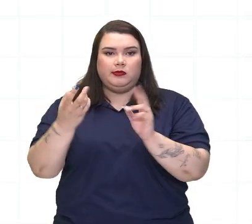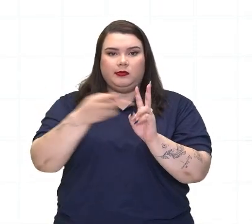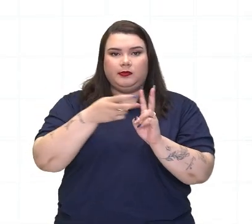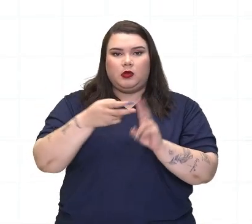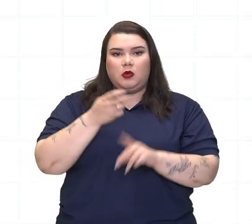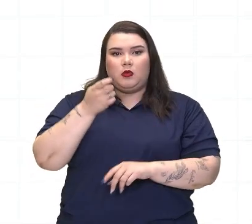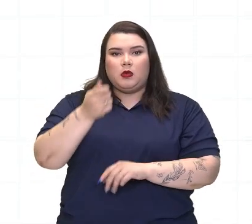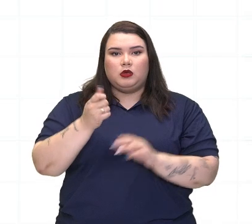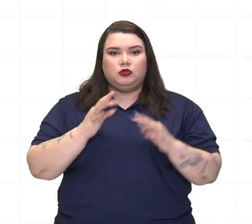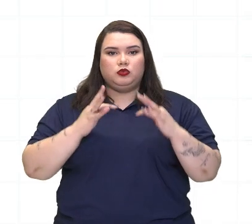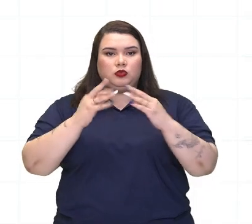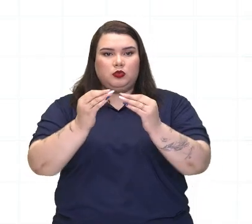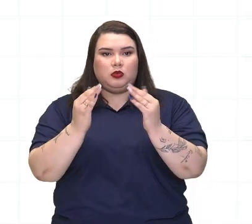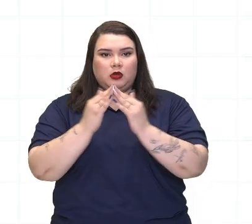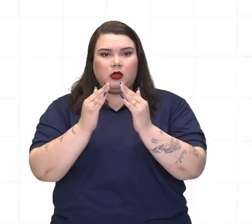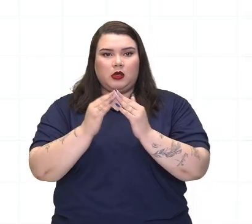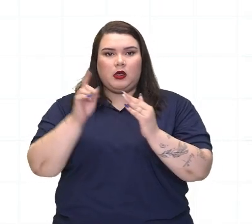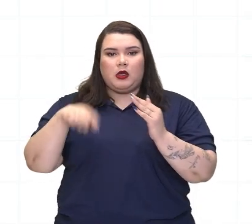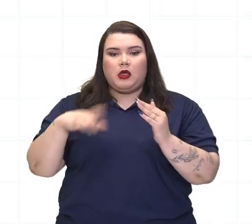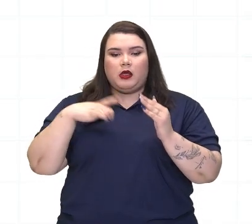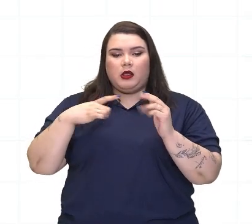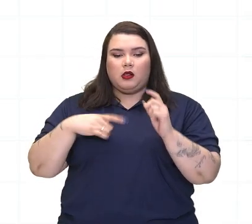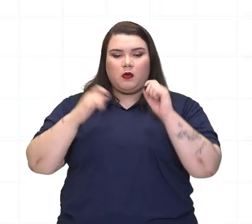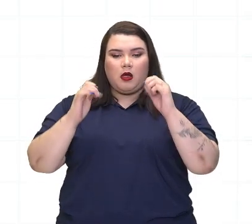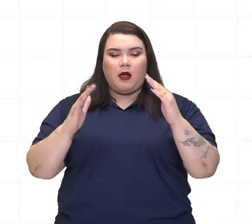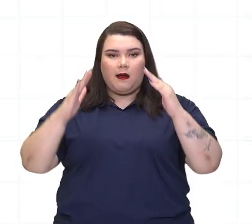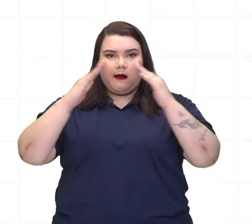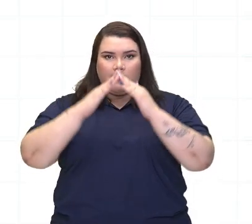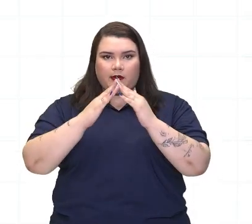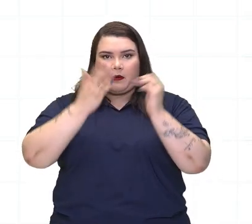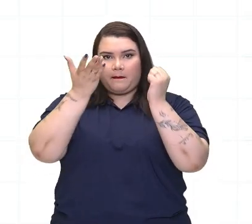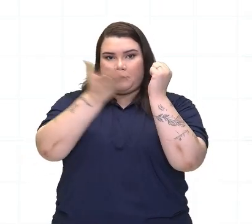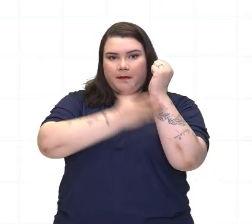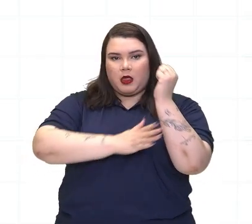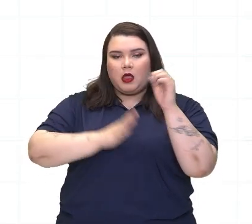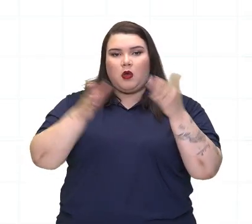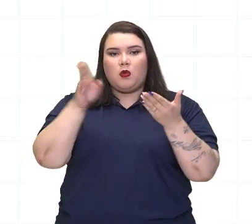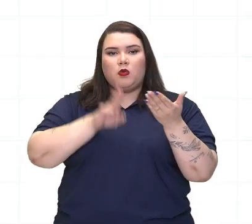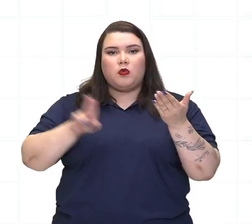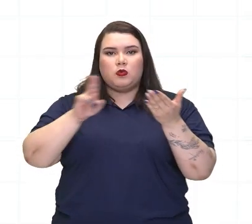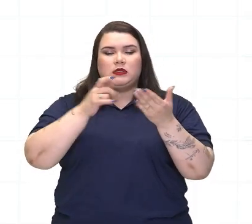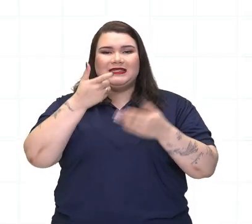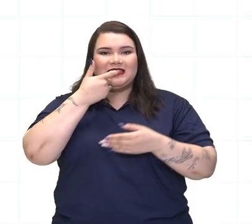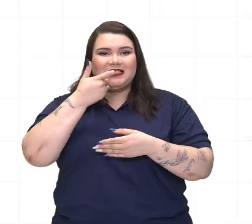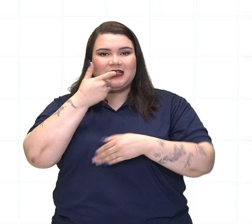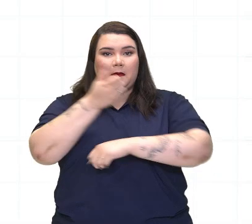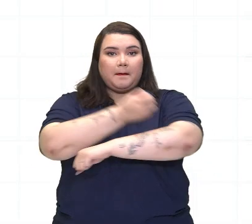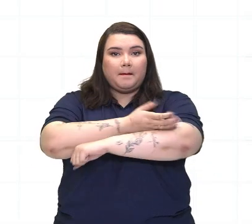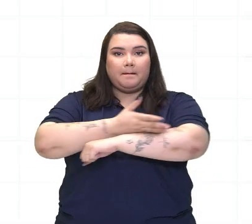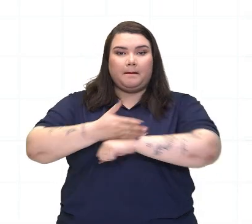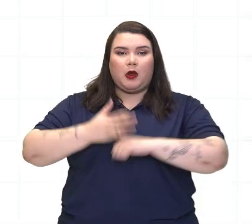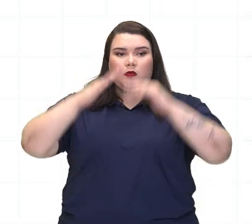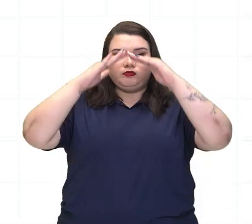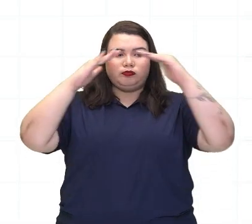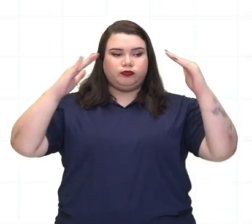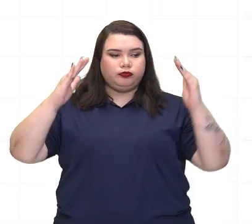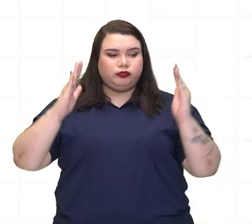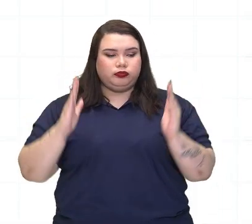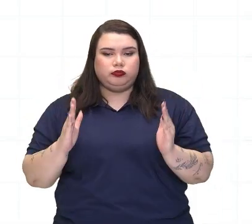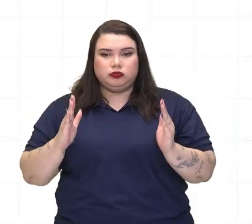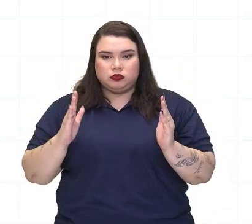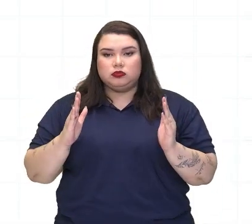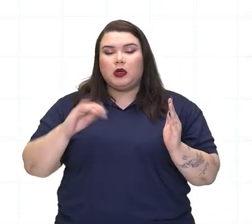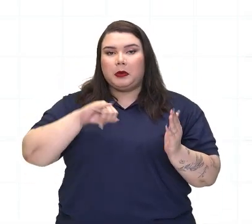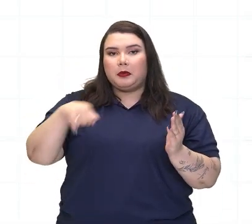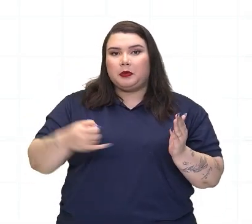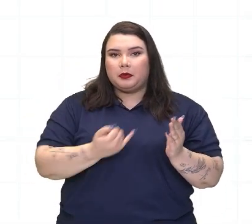são barracos cobertos por grandes embalagens de semente. A lona branca é o aproveitamento que os indígenas fazem das bags de sementes negociadas, ou